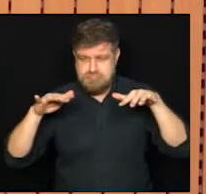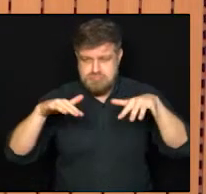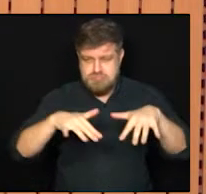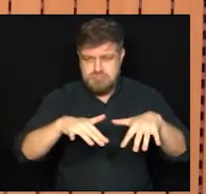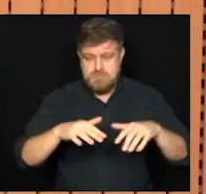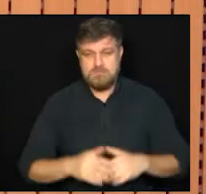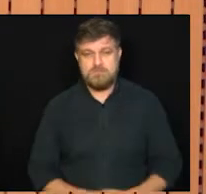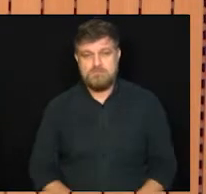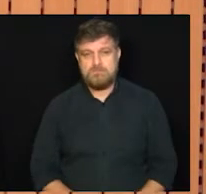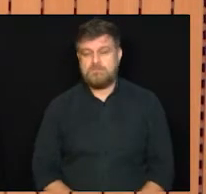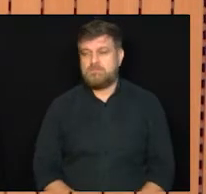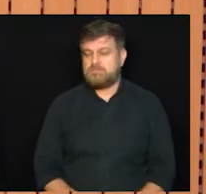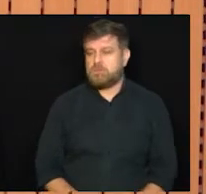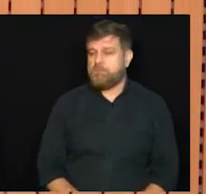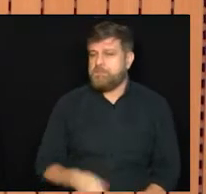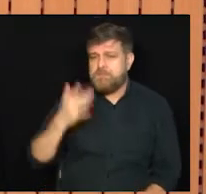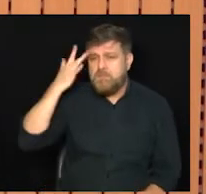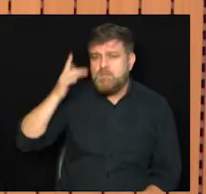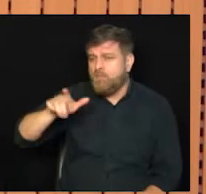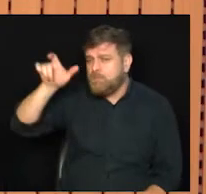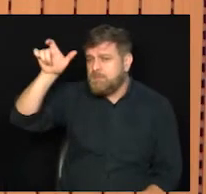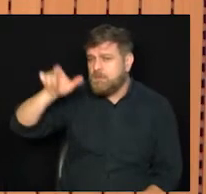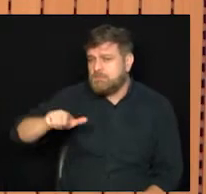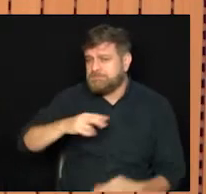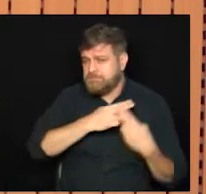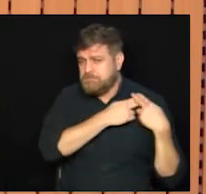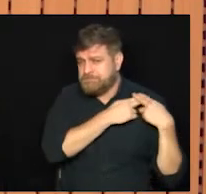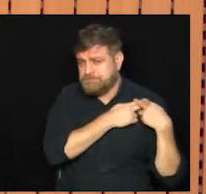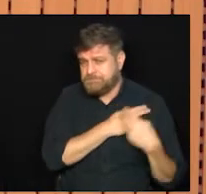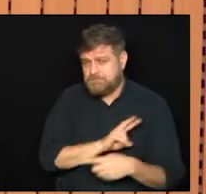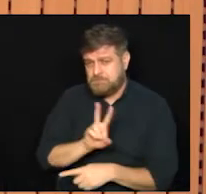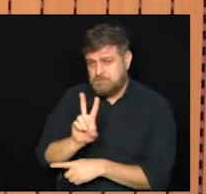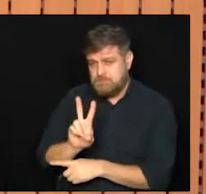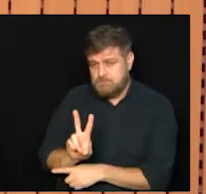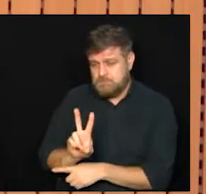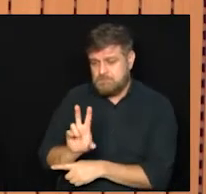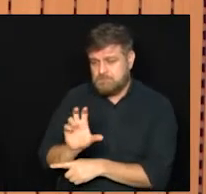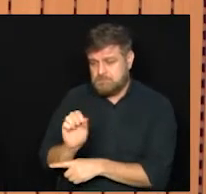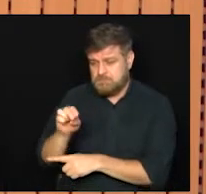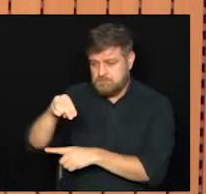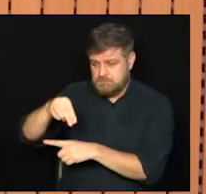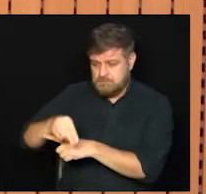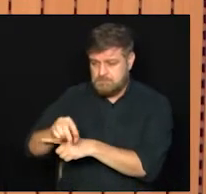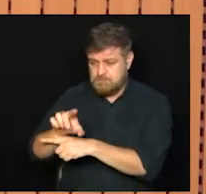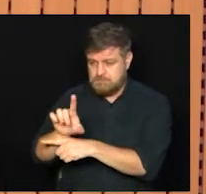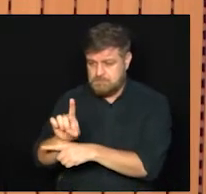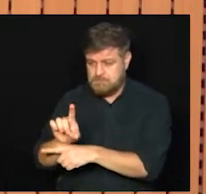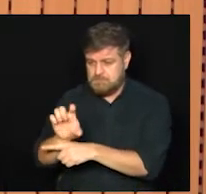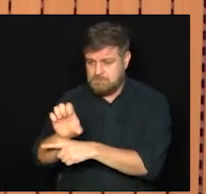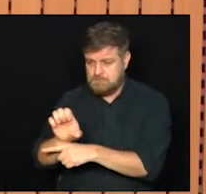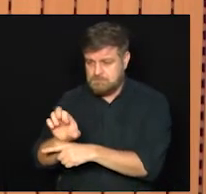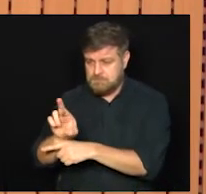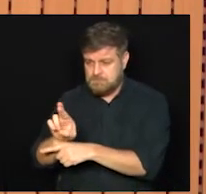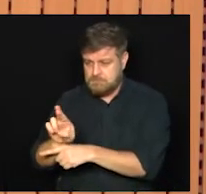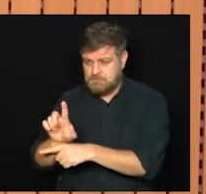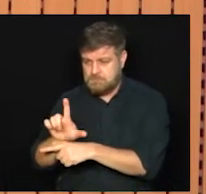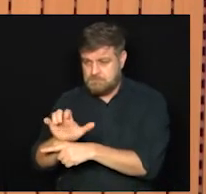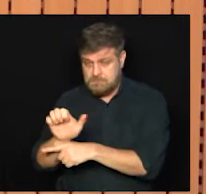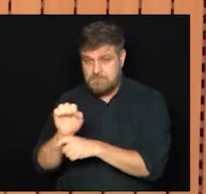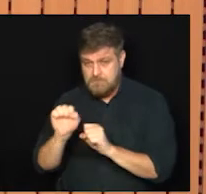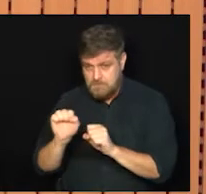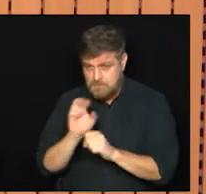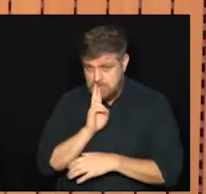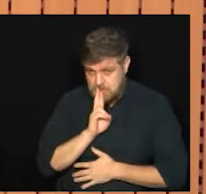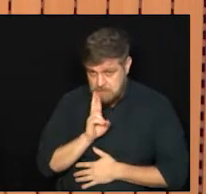se Vanderlei você coordena, mas se puder já responder as questões trazidas